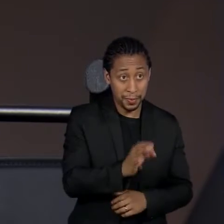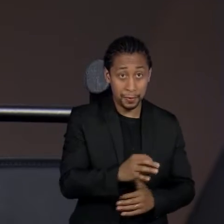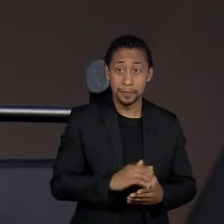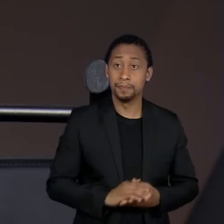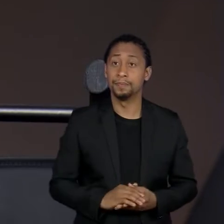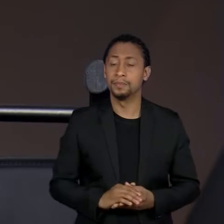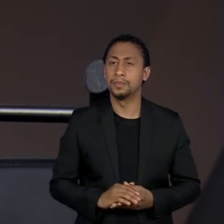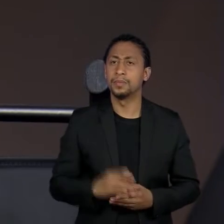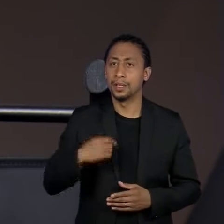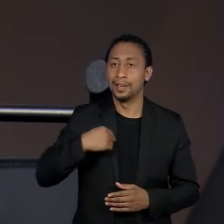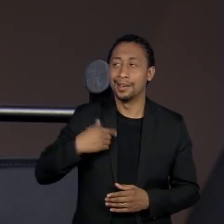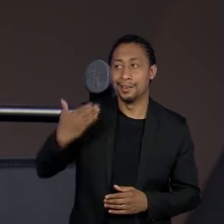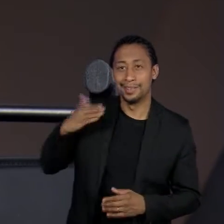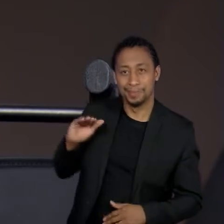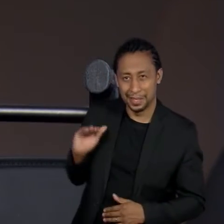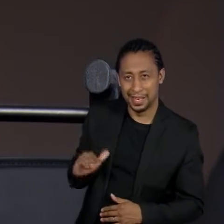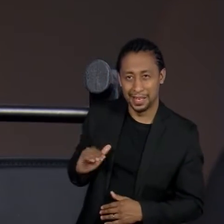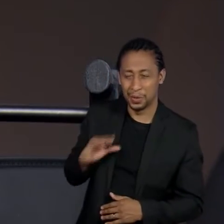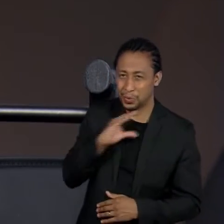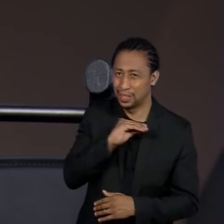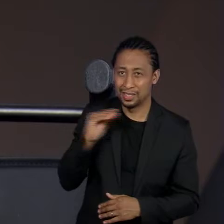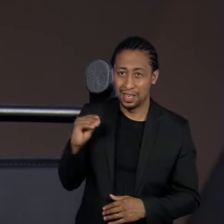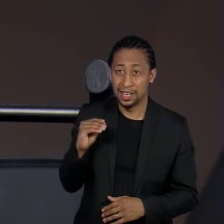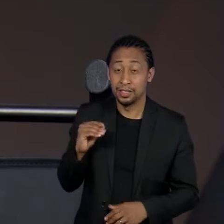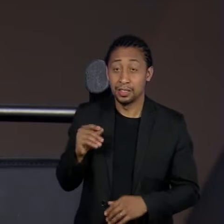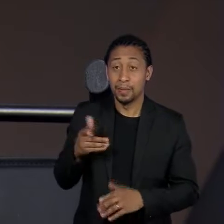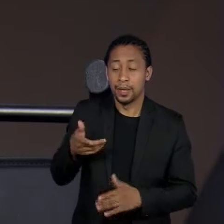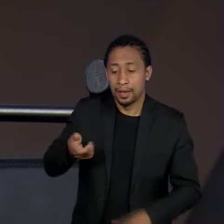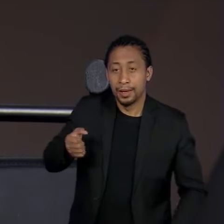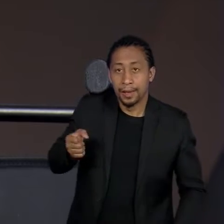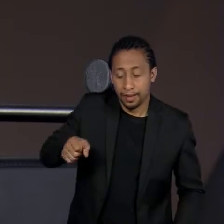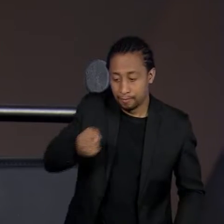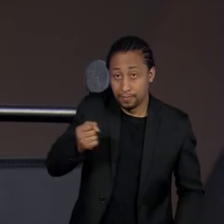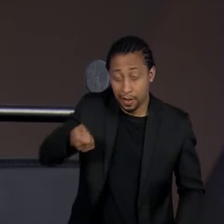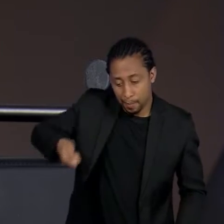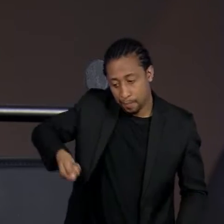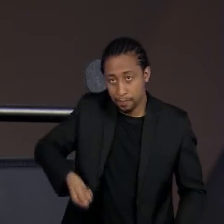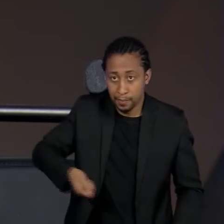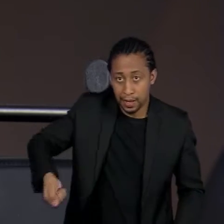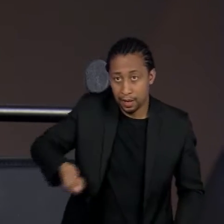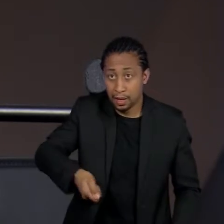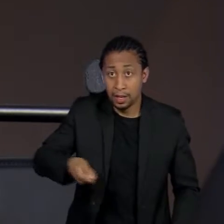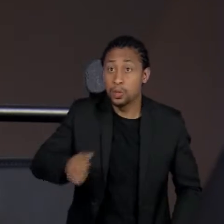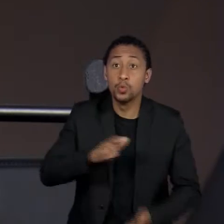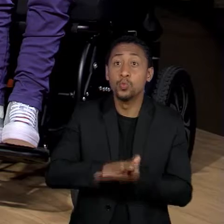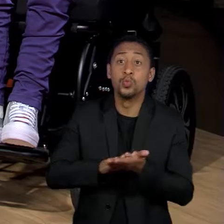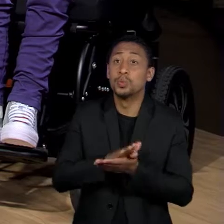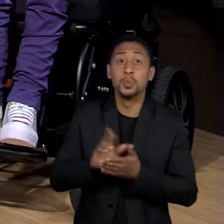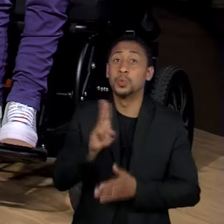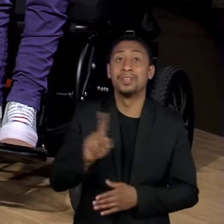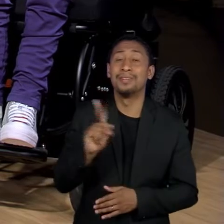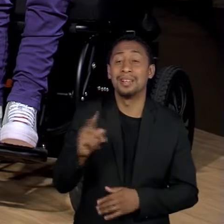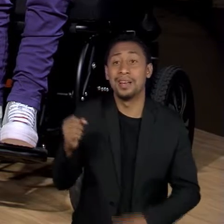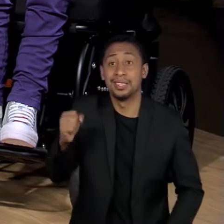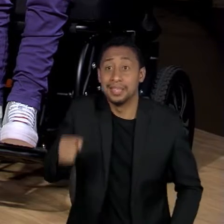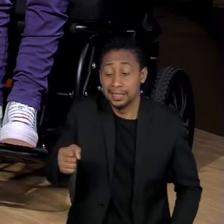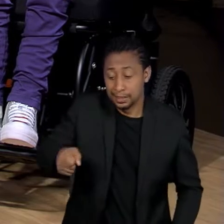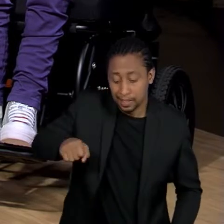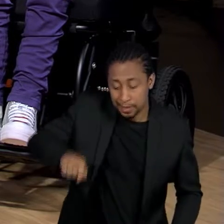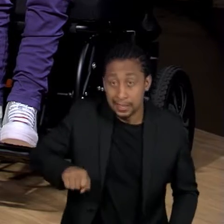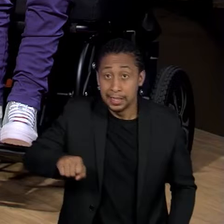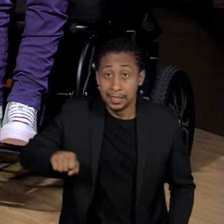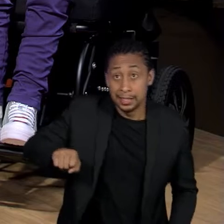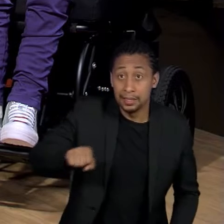adolescência inteira sem usar a bengala, justamente com medo do julgamento das pessoas. E principalmente a gente deve